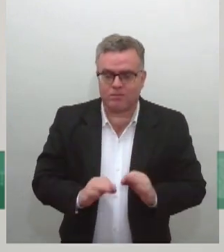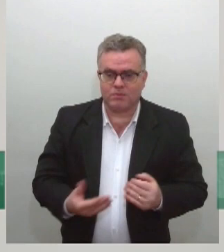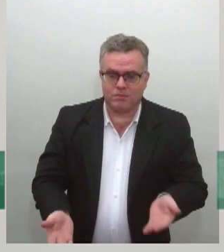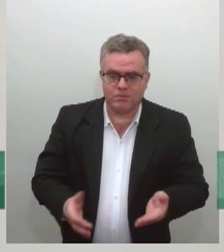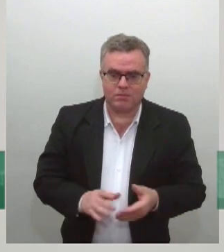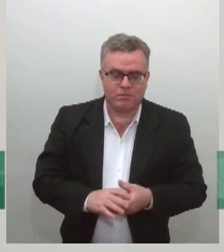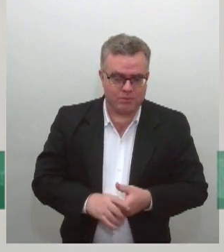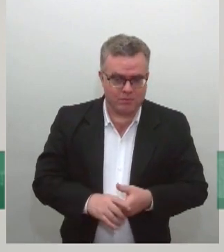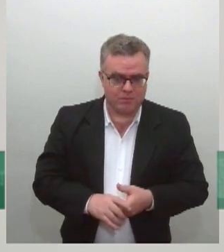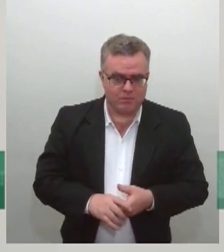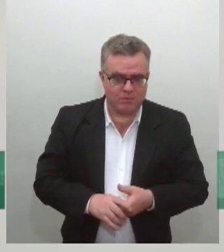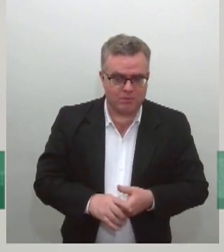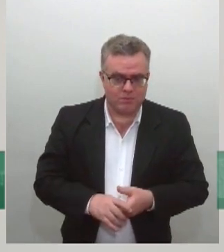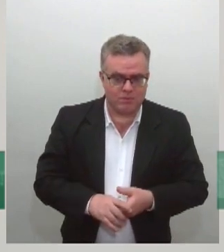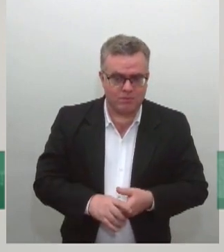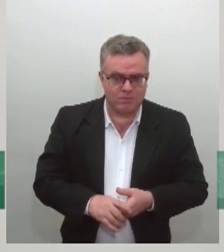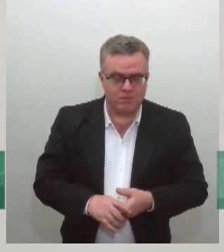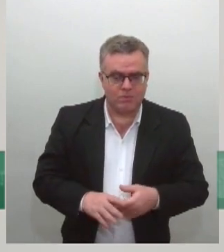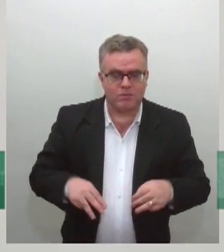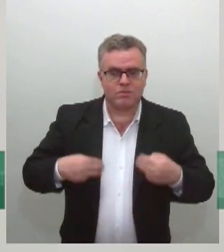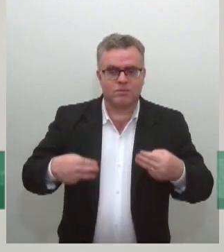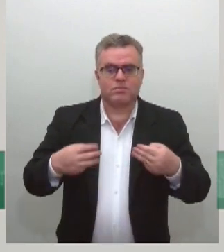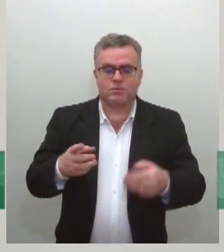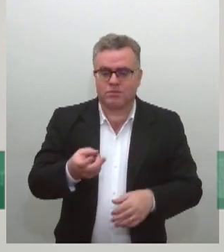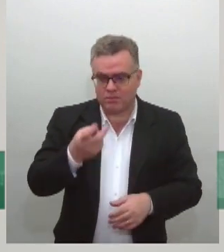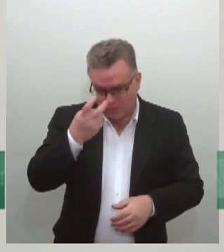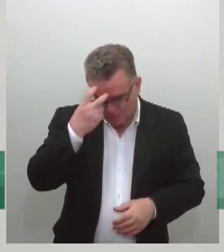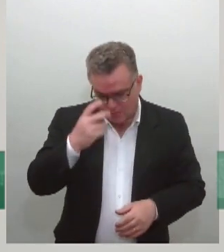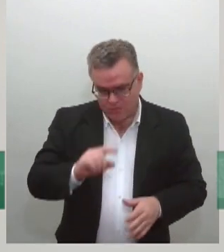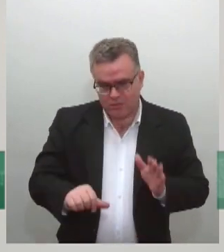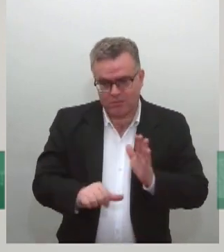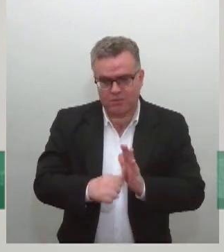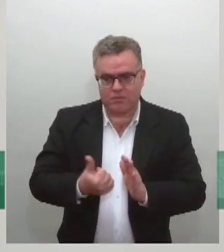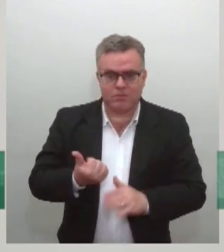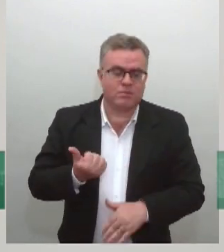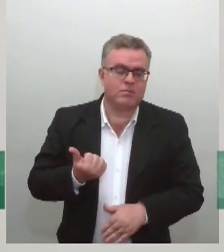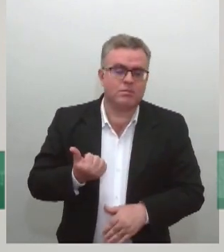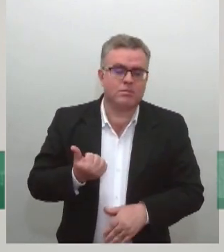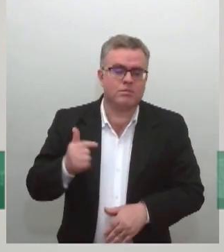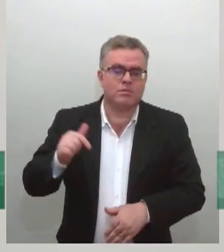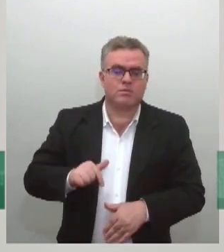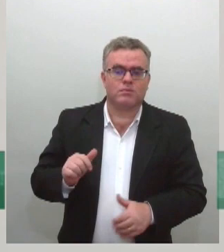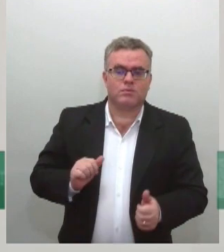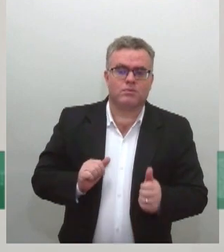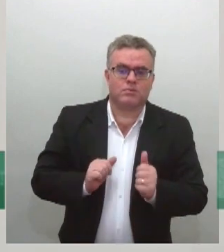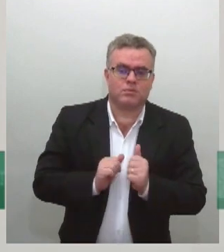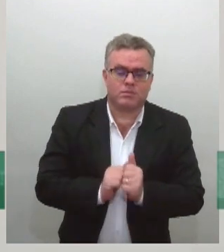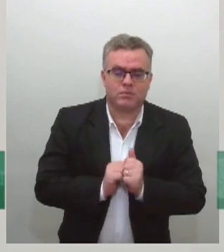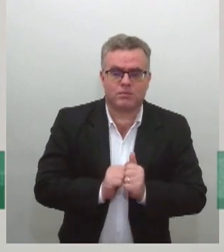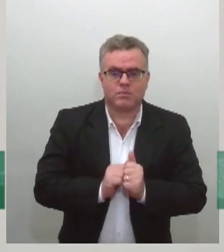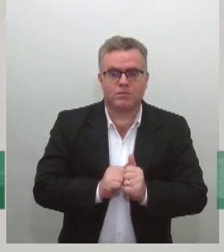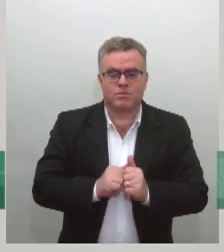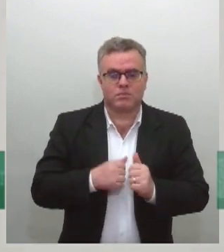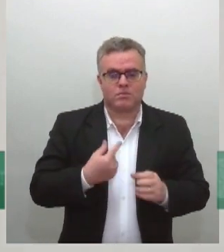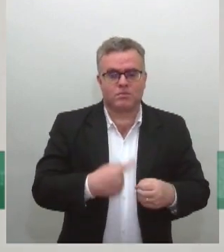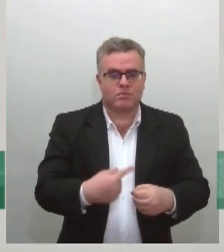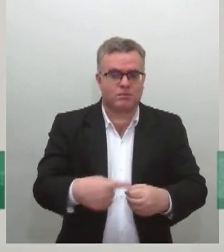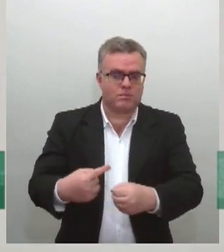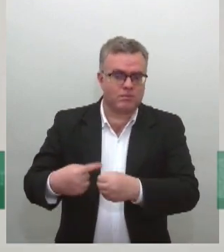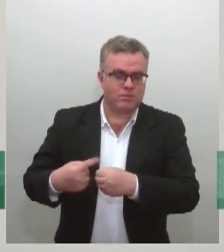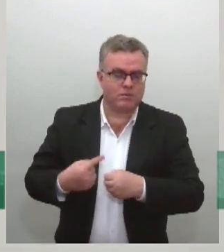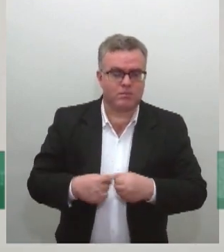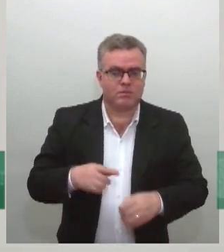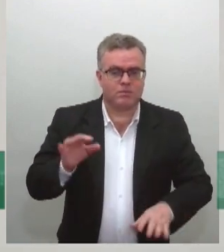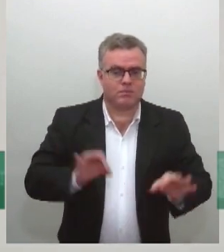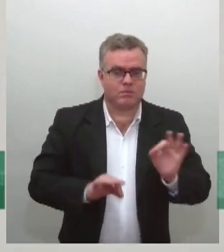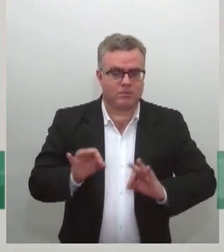do Ministério da Cultura. Pela primeira vez a gente tem, né, um Ministério da Cultura tão próximo das prefeituras, das organizações, das